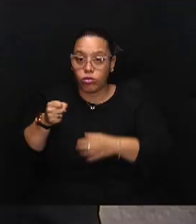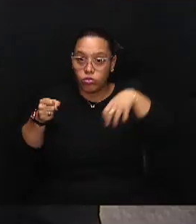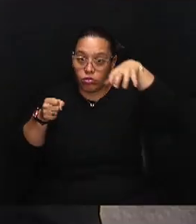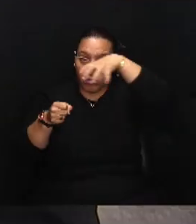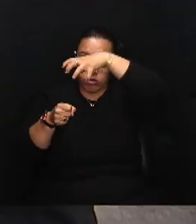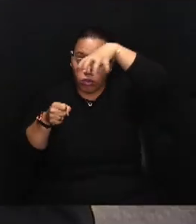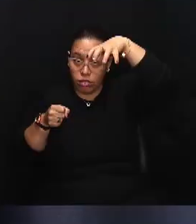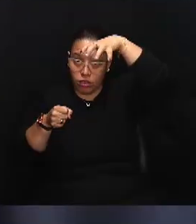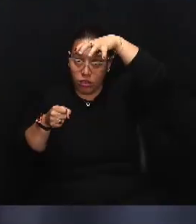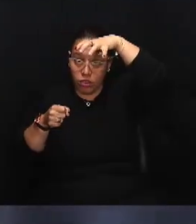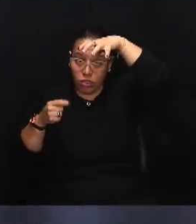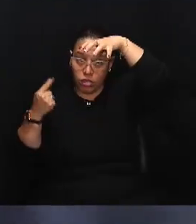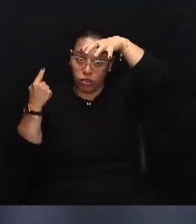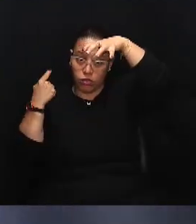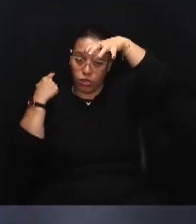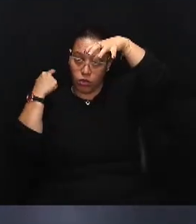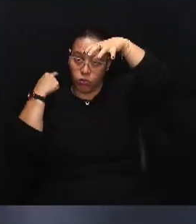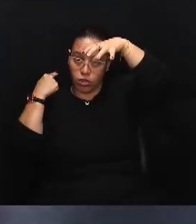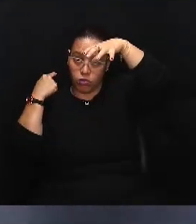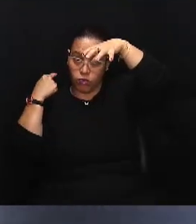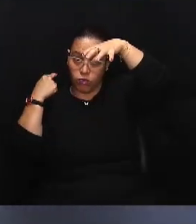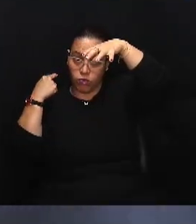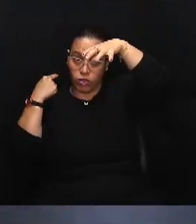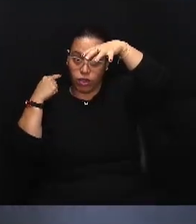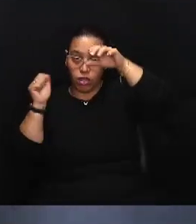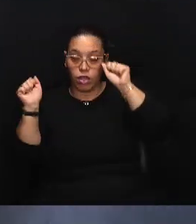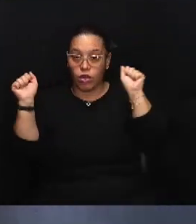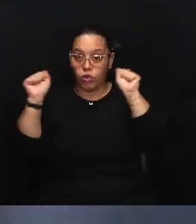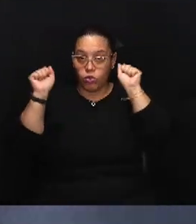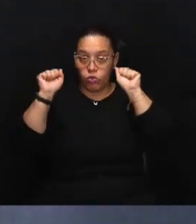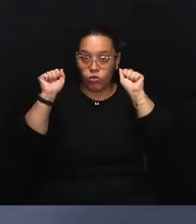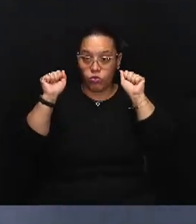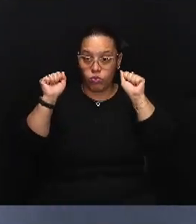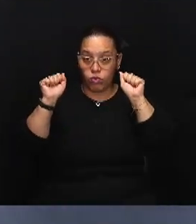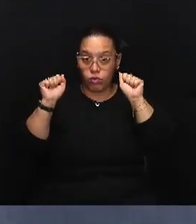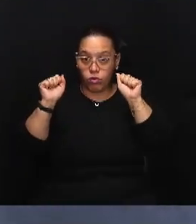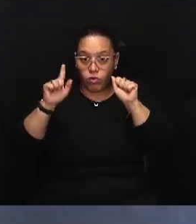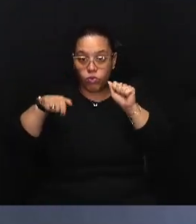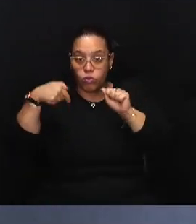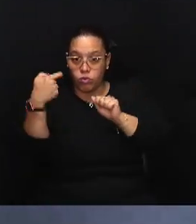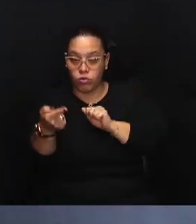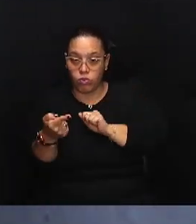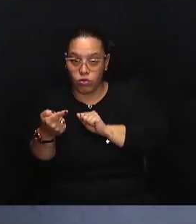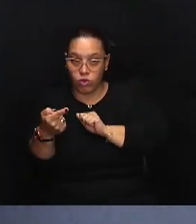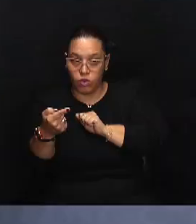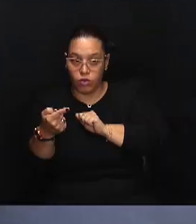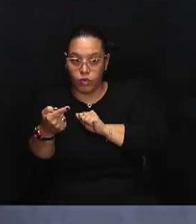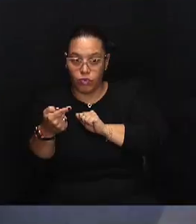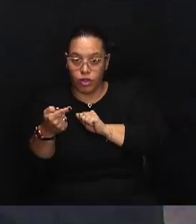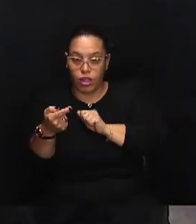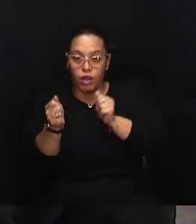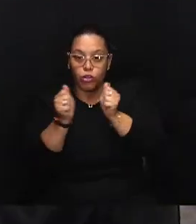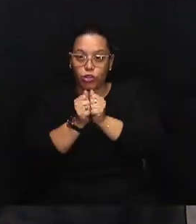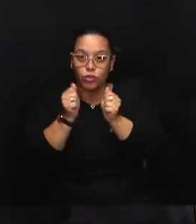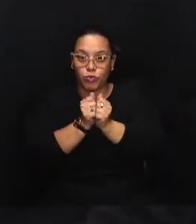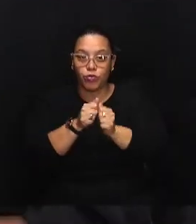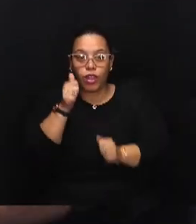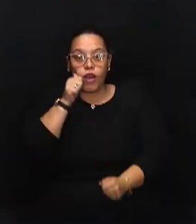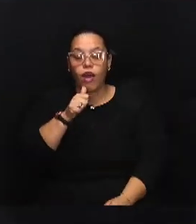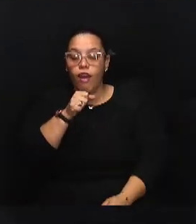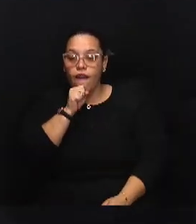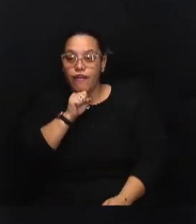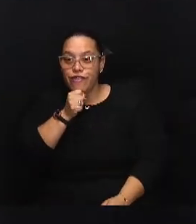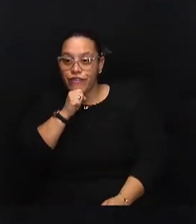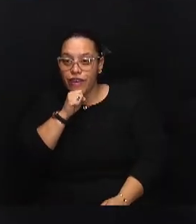em uma extremidade do túnel e quando ele se manifesta, ele aparece com uma outra fantasma que é a velha da bengala. E a velhinha da